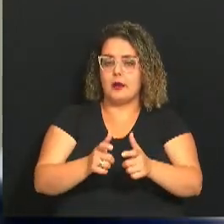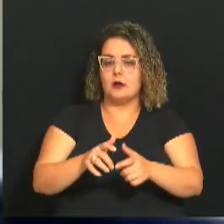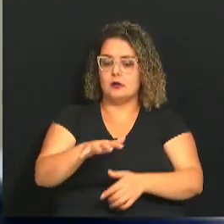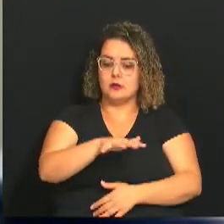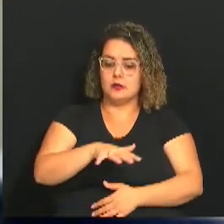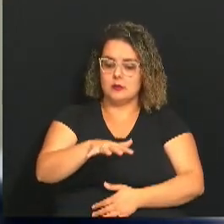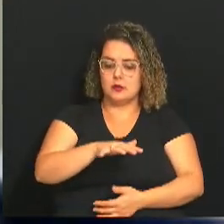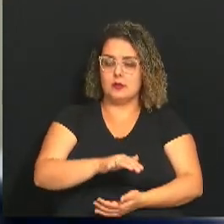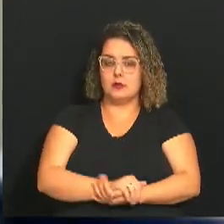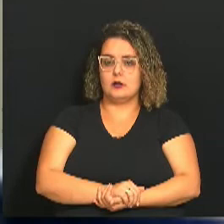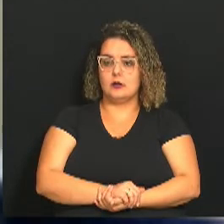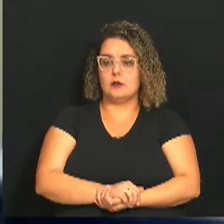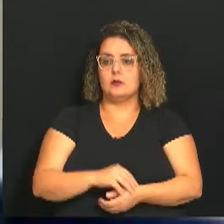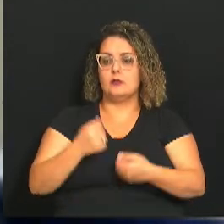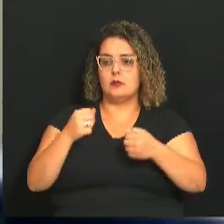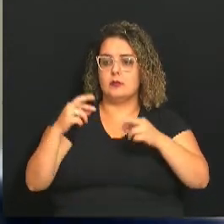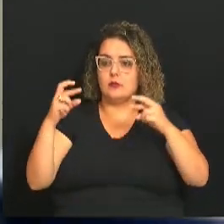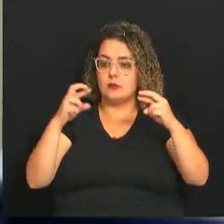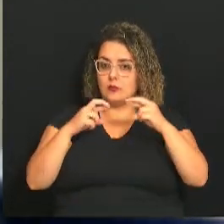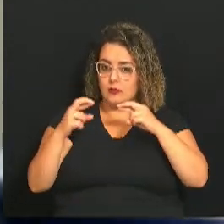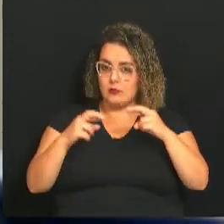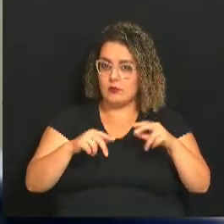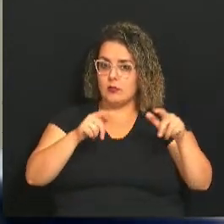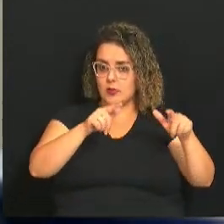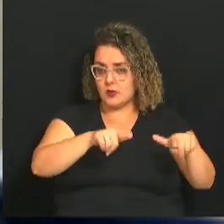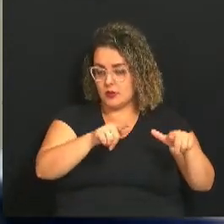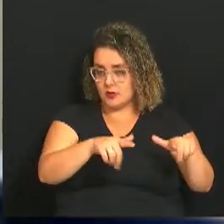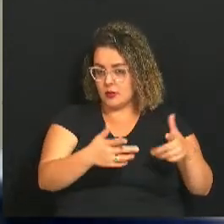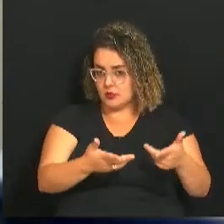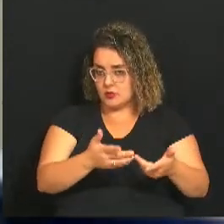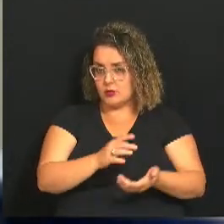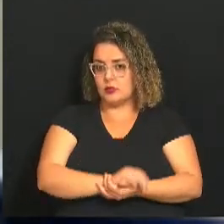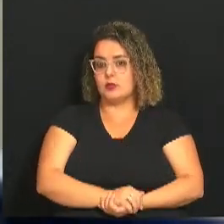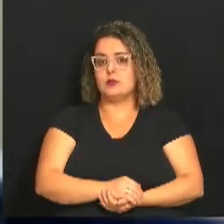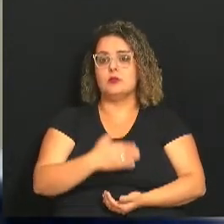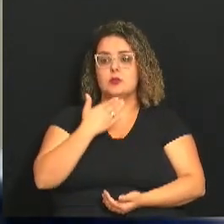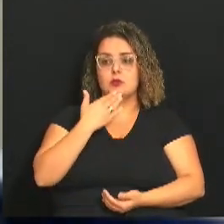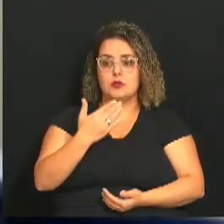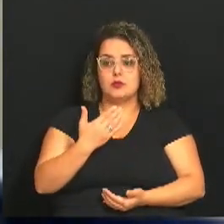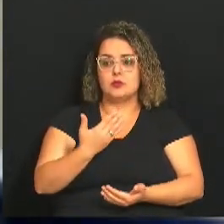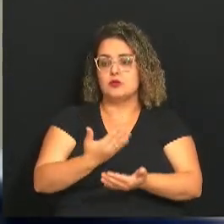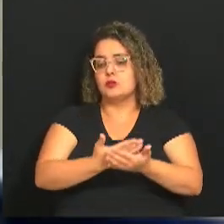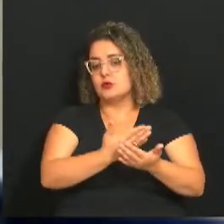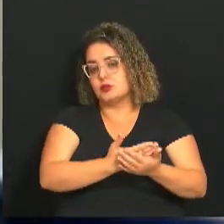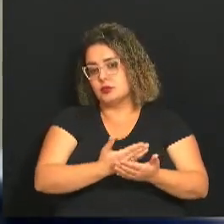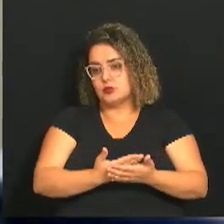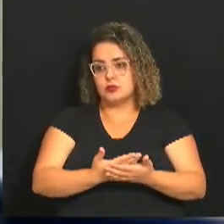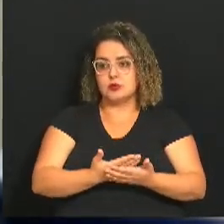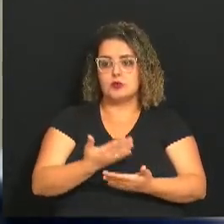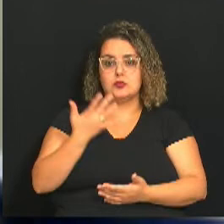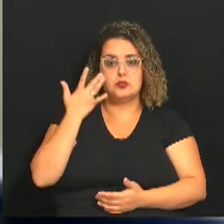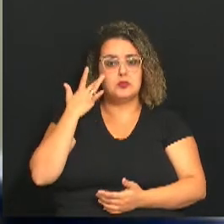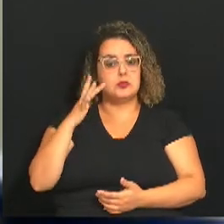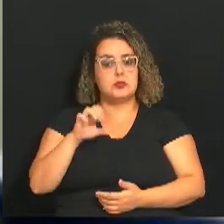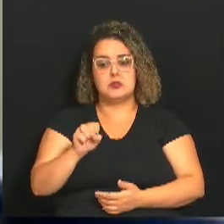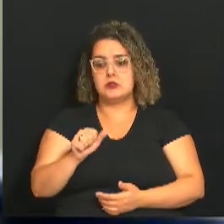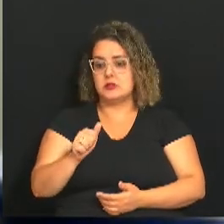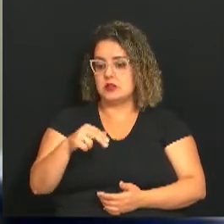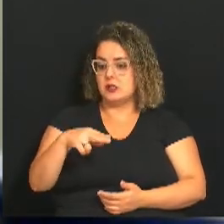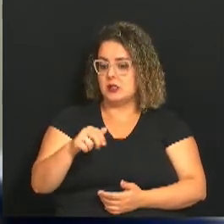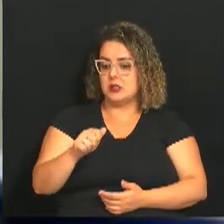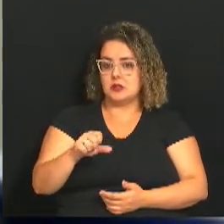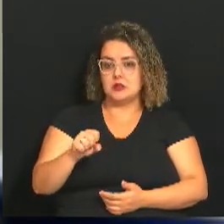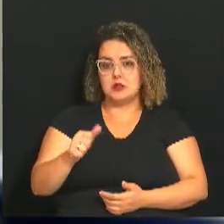tem que verificar esse local e pedir um estudo, não sei se seria para a Sanasa, para serviços